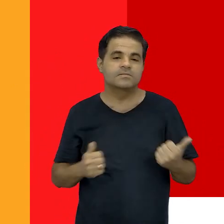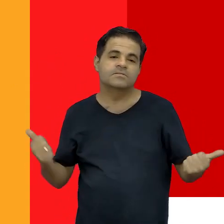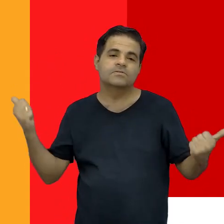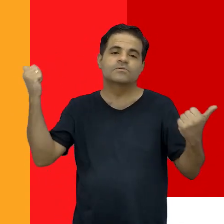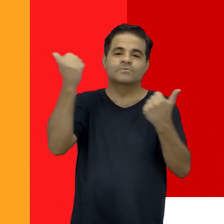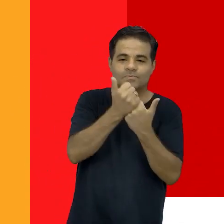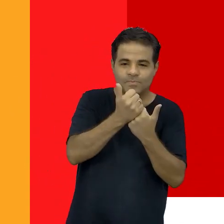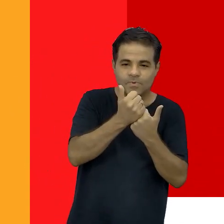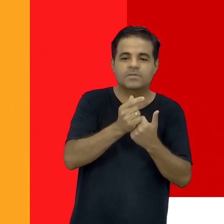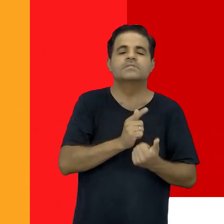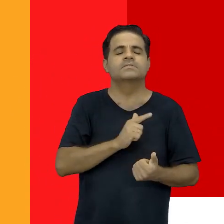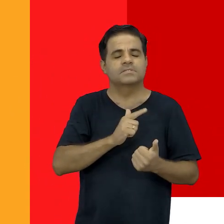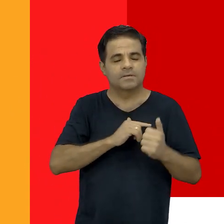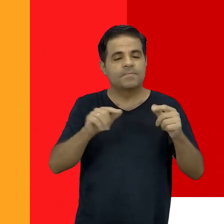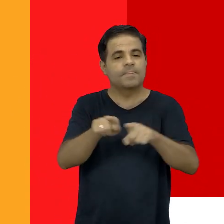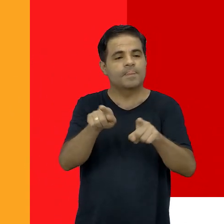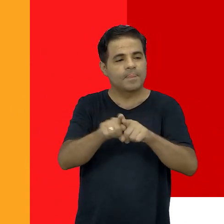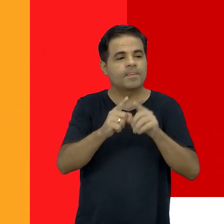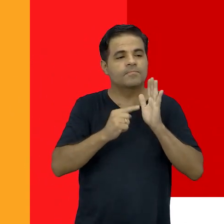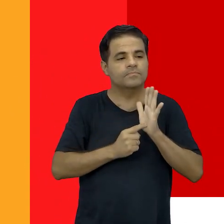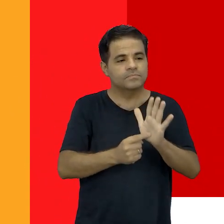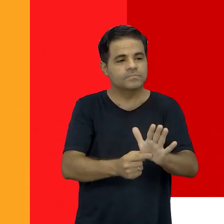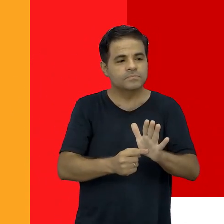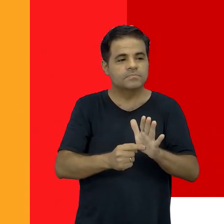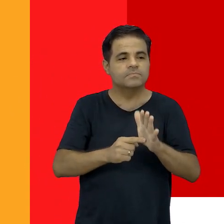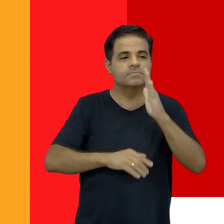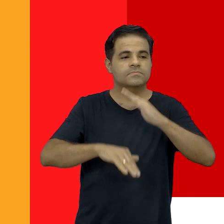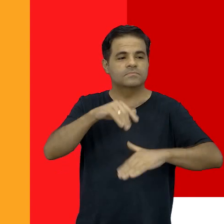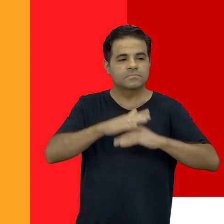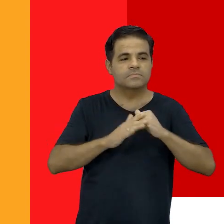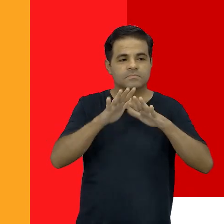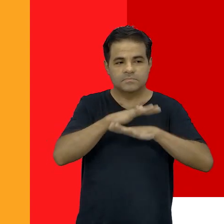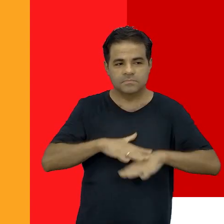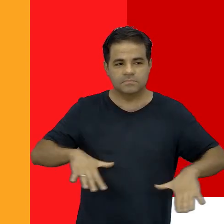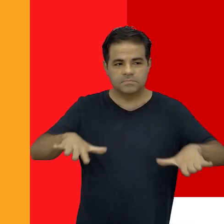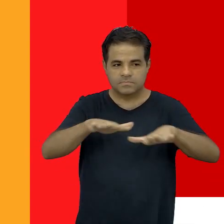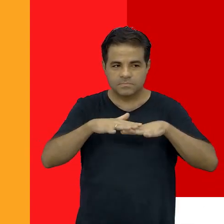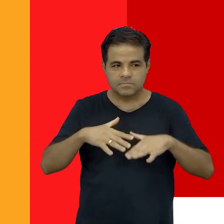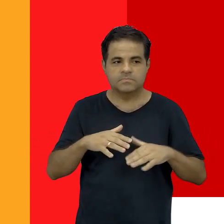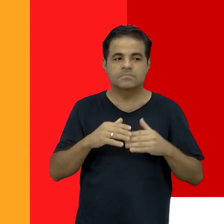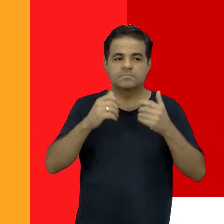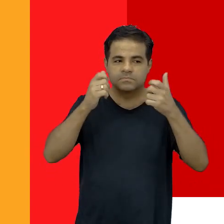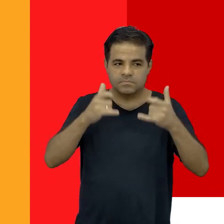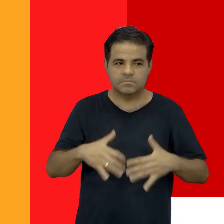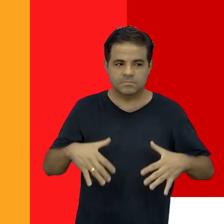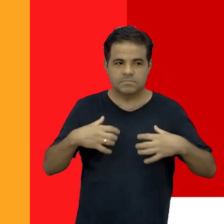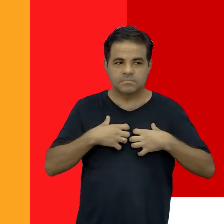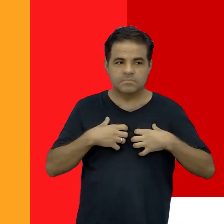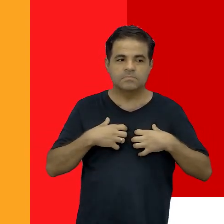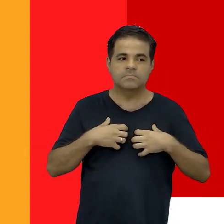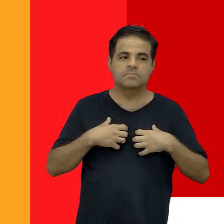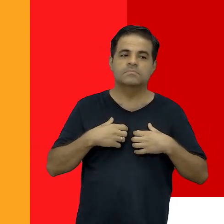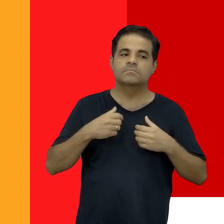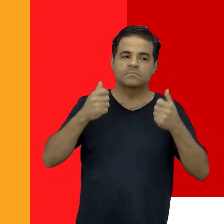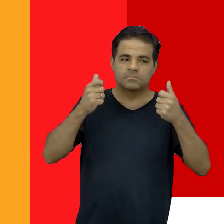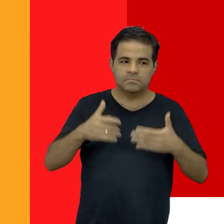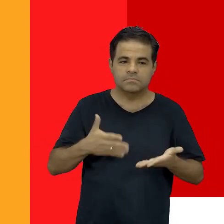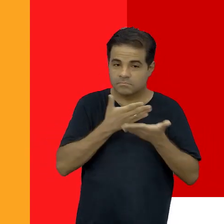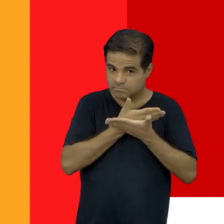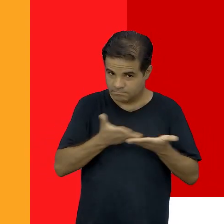suporte, bem como mostrar o quadro indicativos de aula dessa sequência de atividades 1 do caderno Aprender